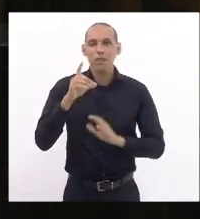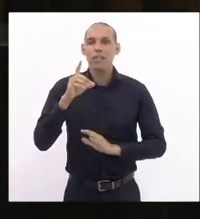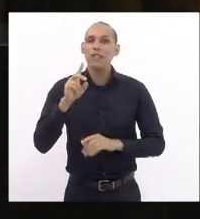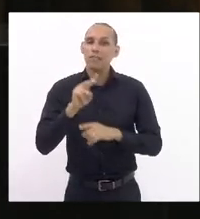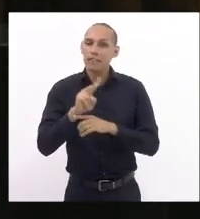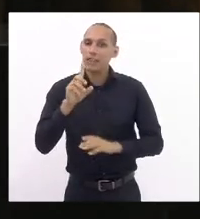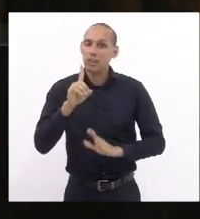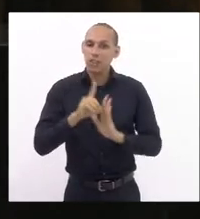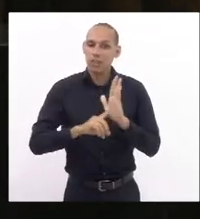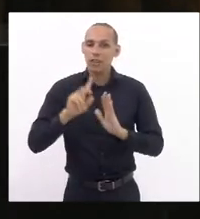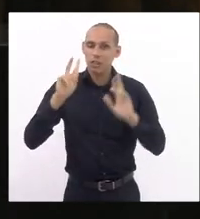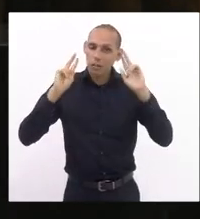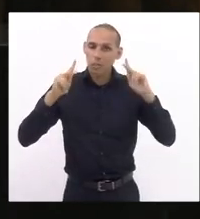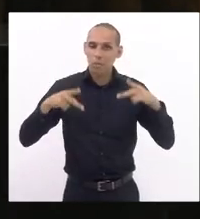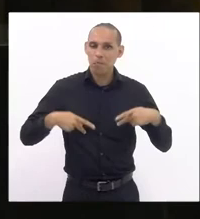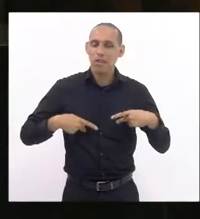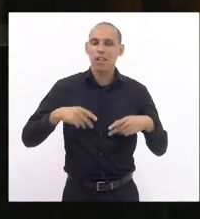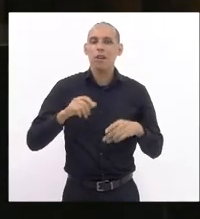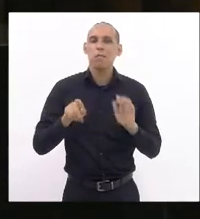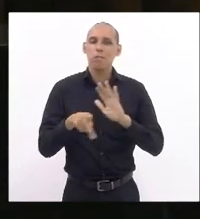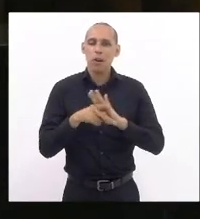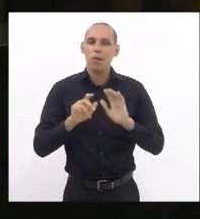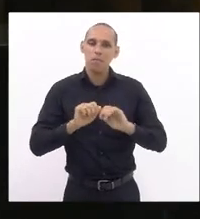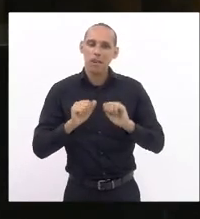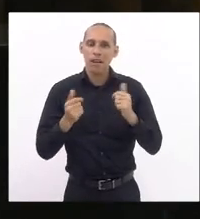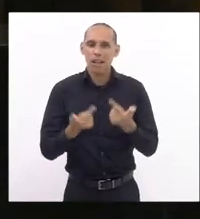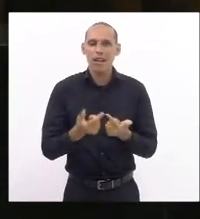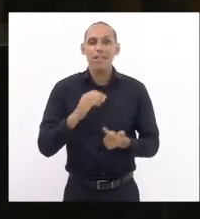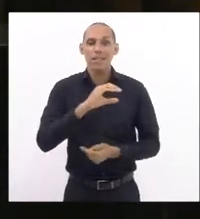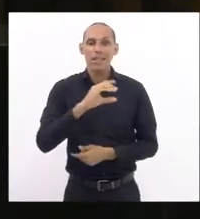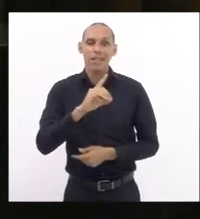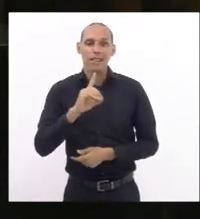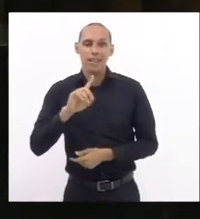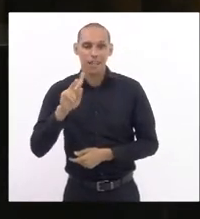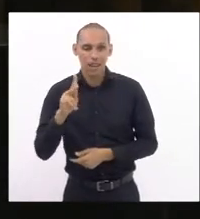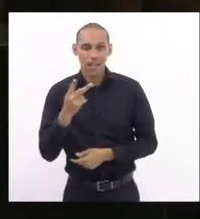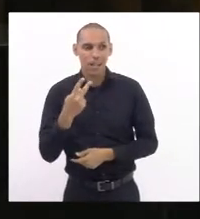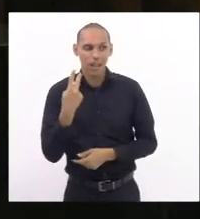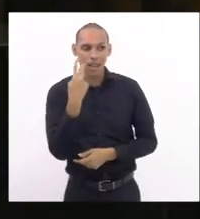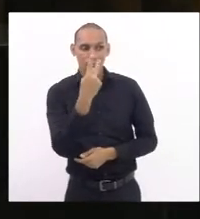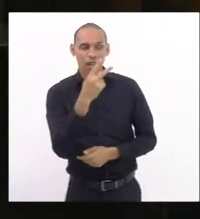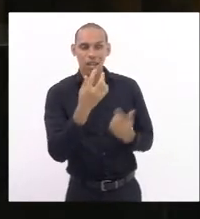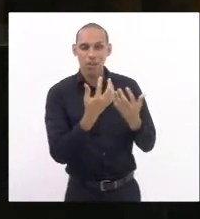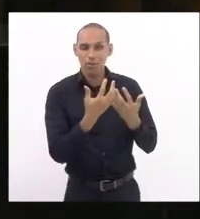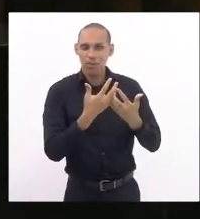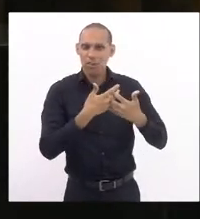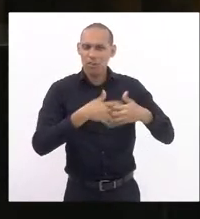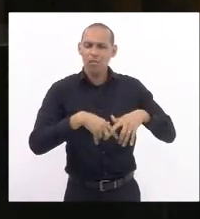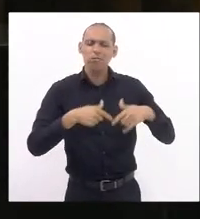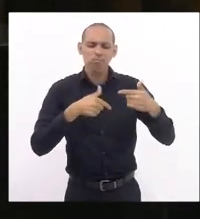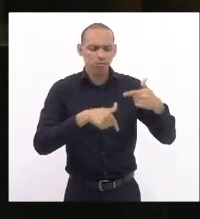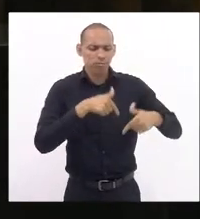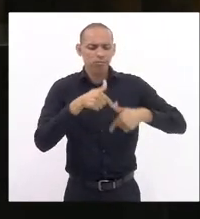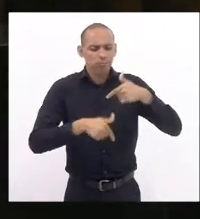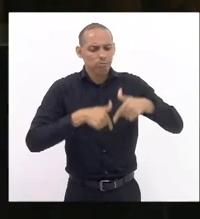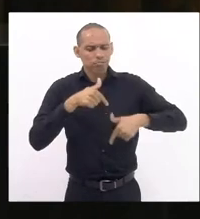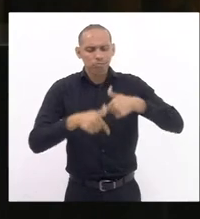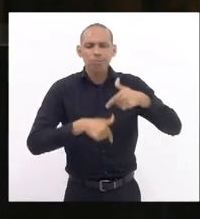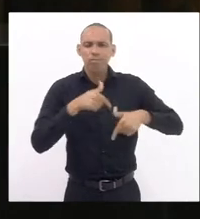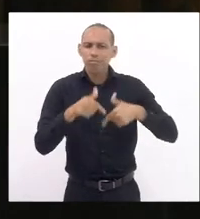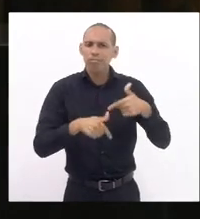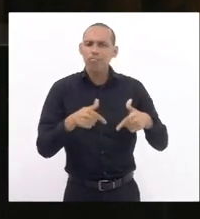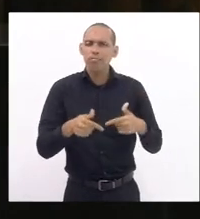Humanos da Alerj. O CDDH de Petrópolis não só tem um trabalho muito,